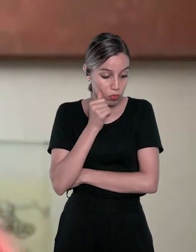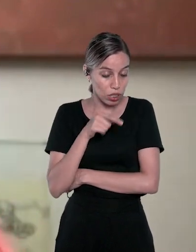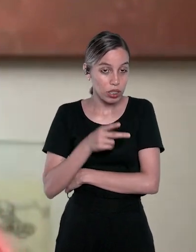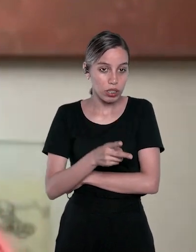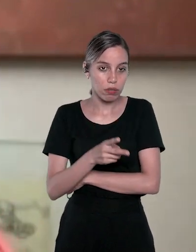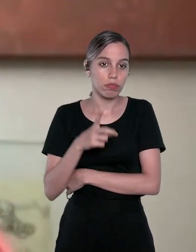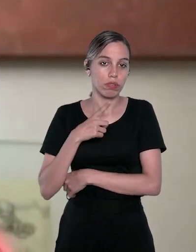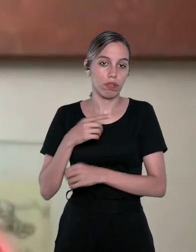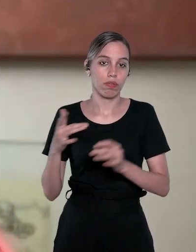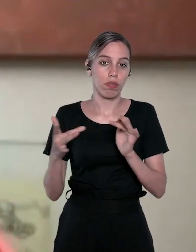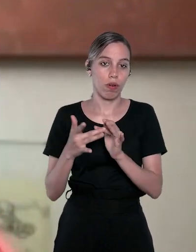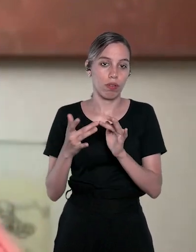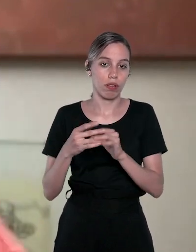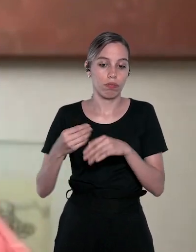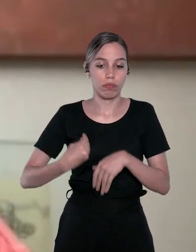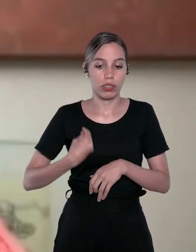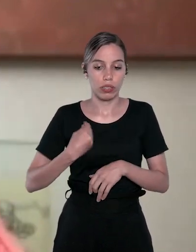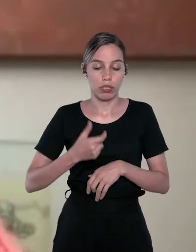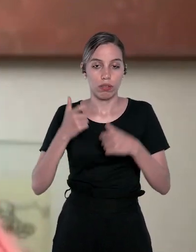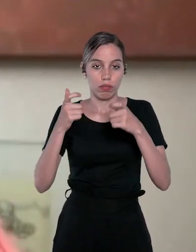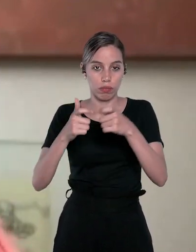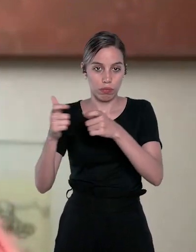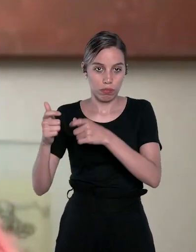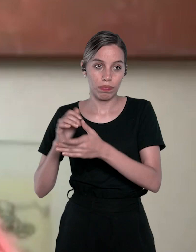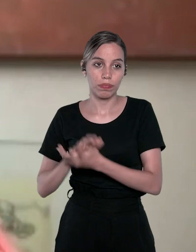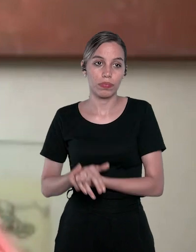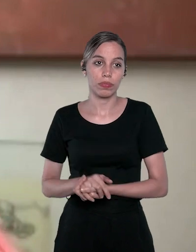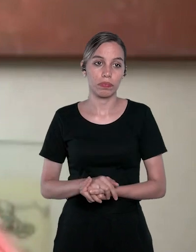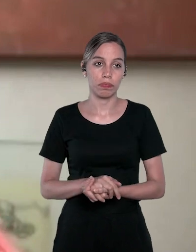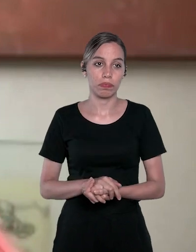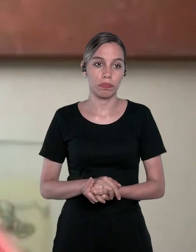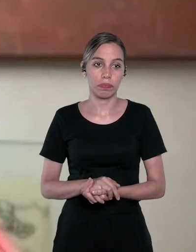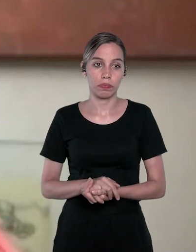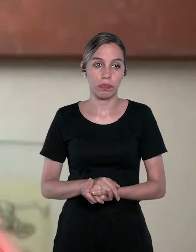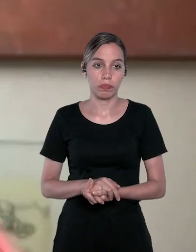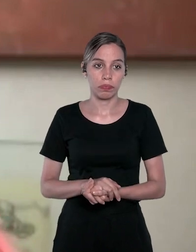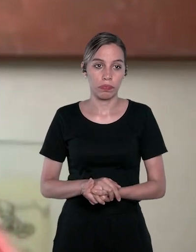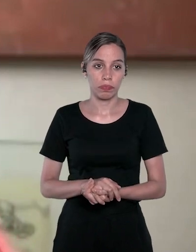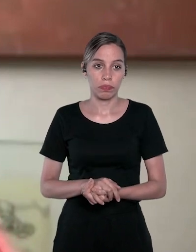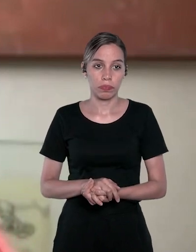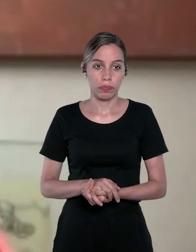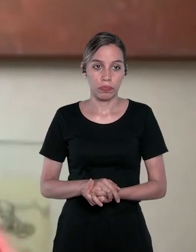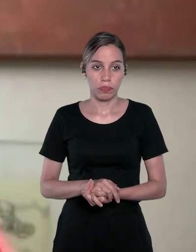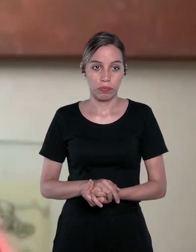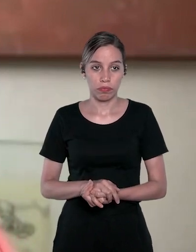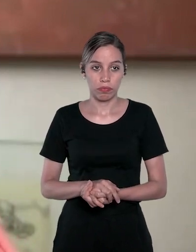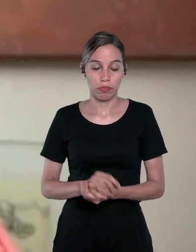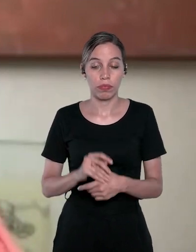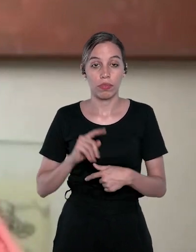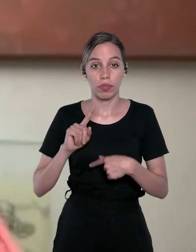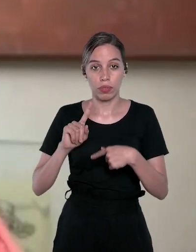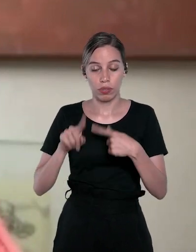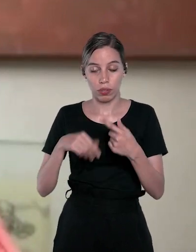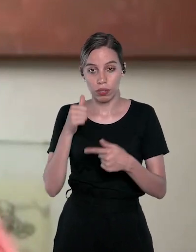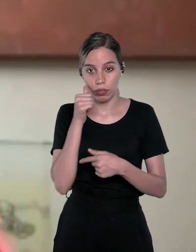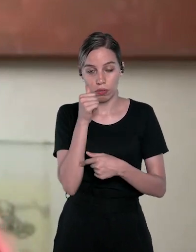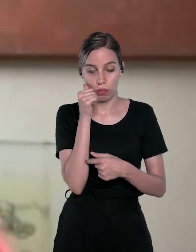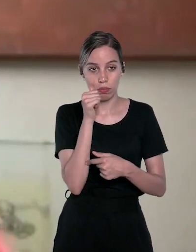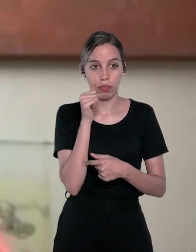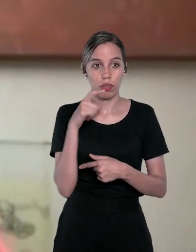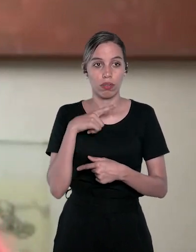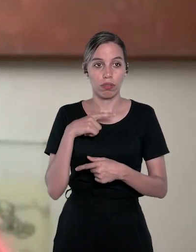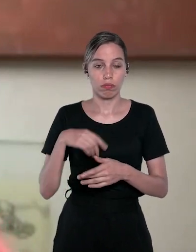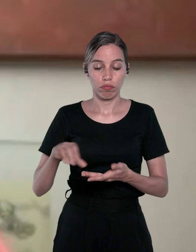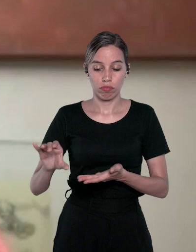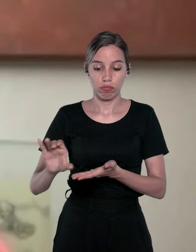ela conheceu muita gente, ela fez muitos contatos e tudo, ela se tornou uma pessoa conhecida. Depois, a